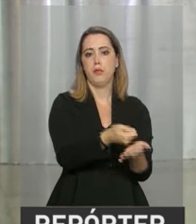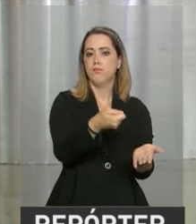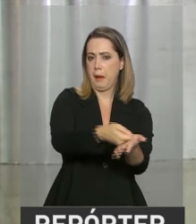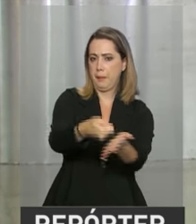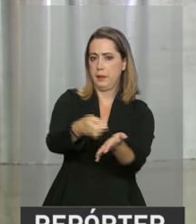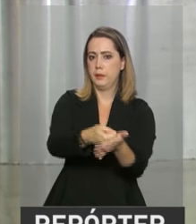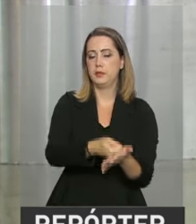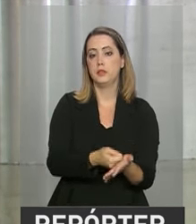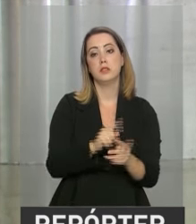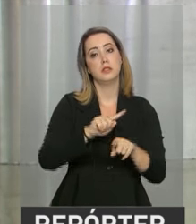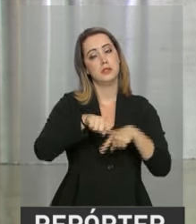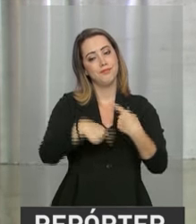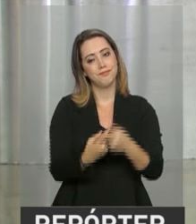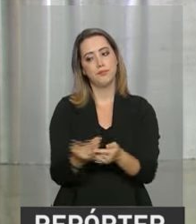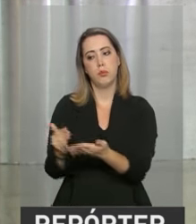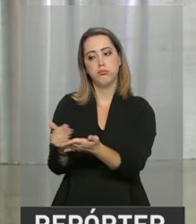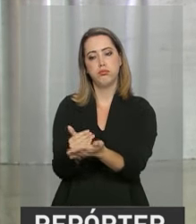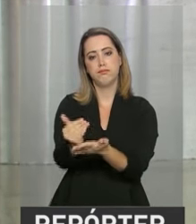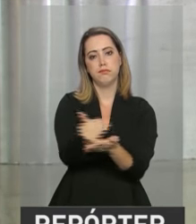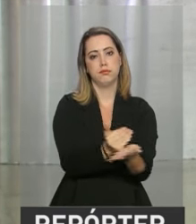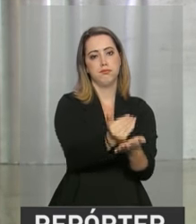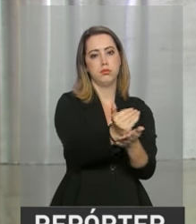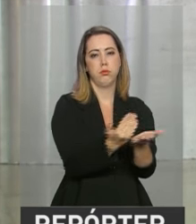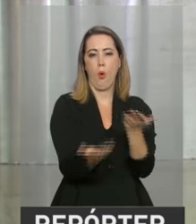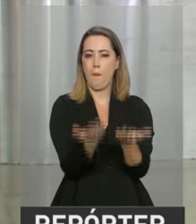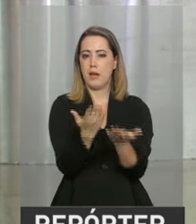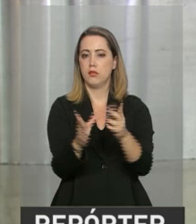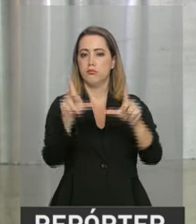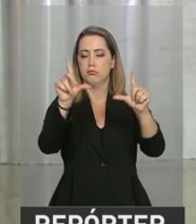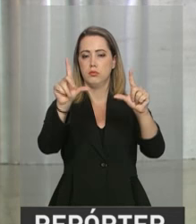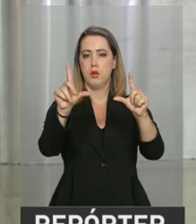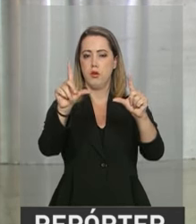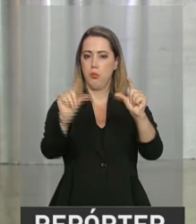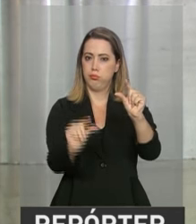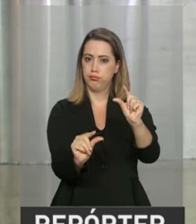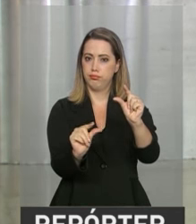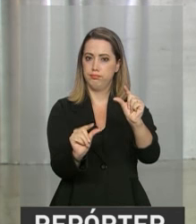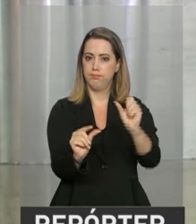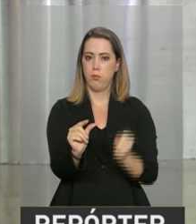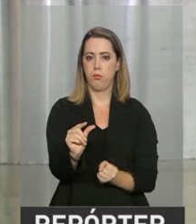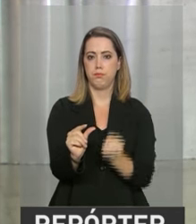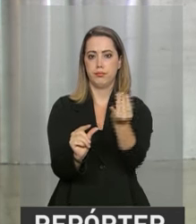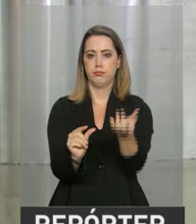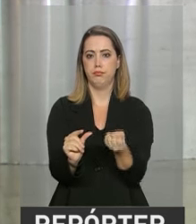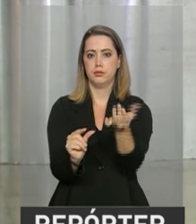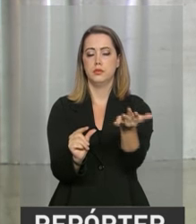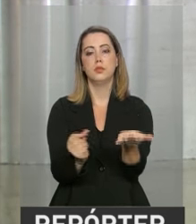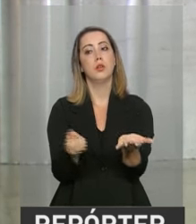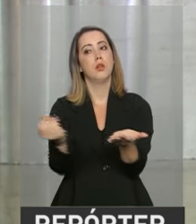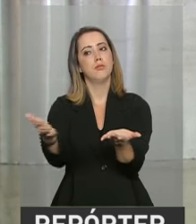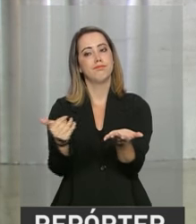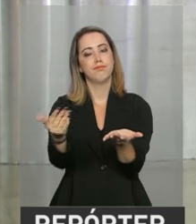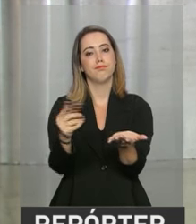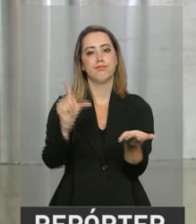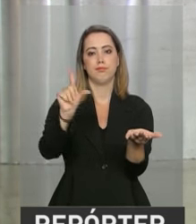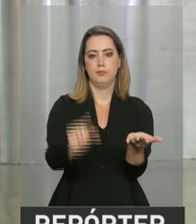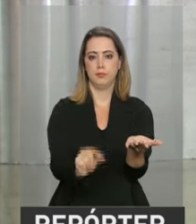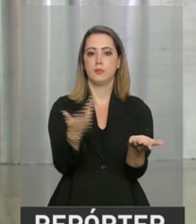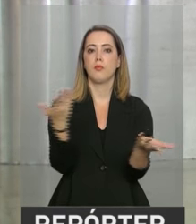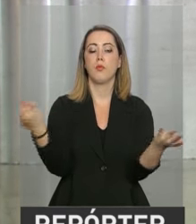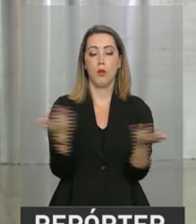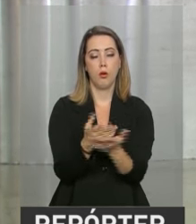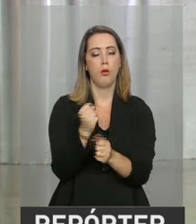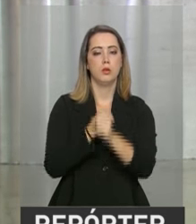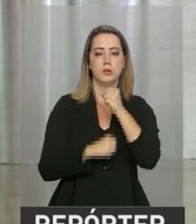No ano passado, esse desencontro de caixa chegou a 135 bilhões de reais e neste ano pode chegar a